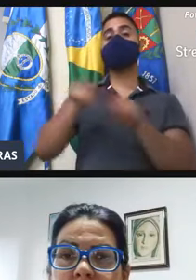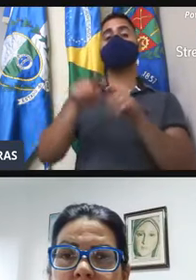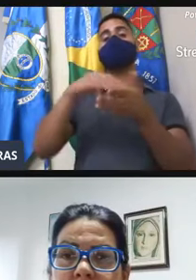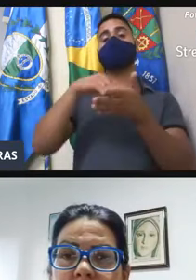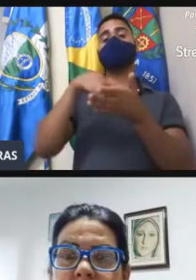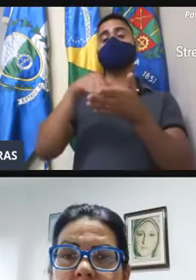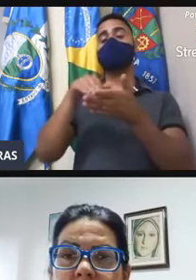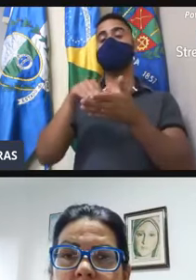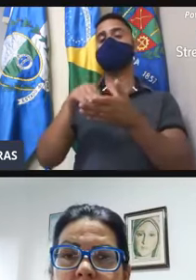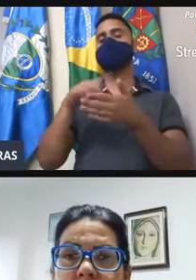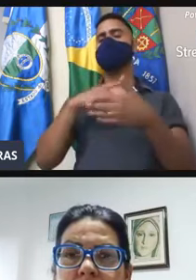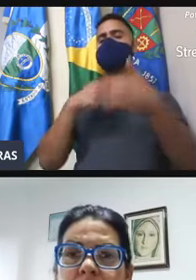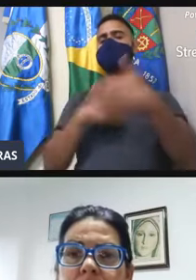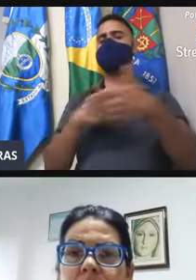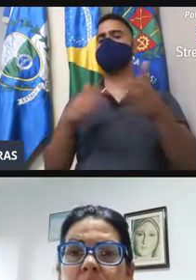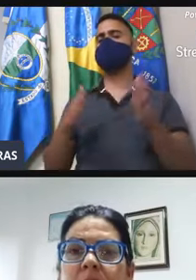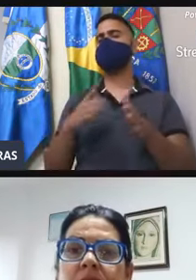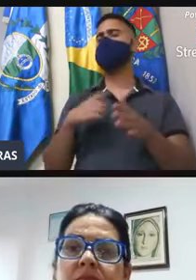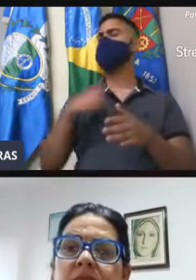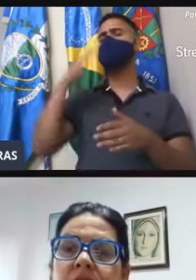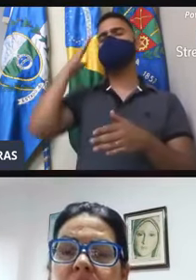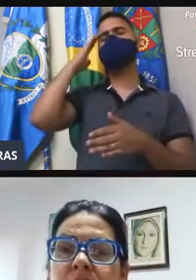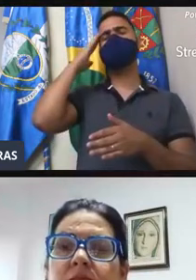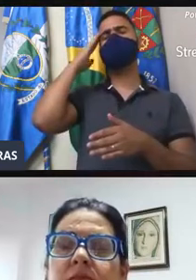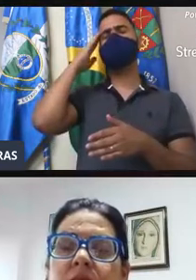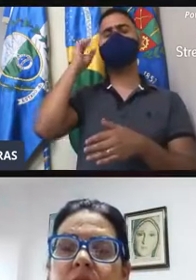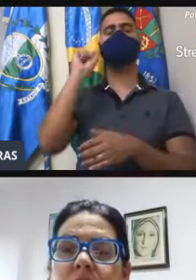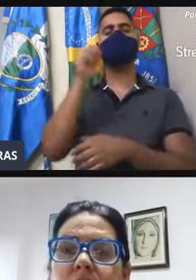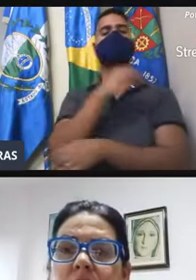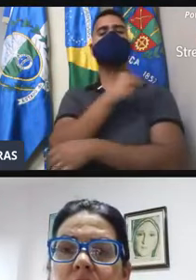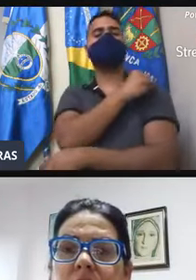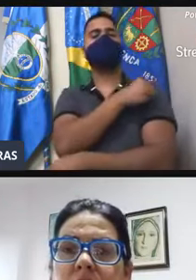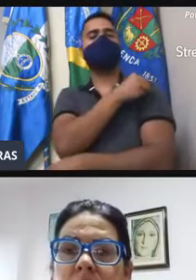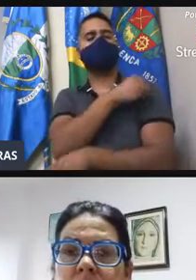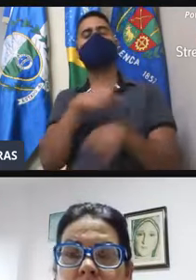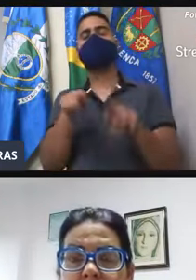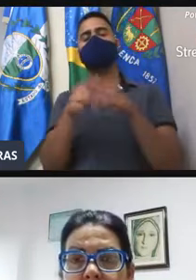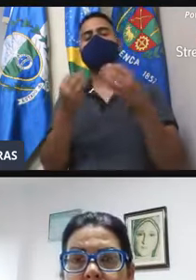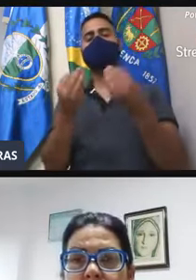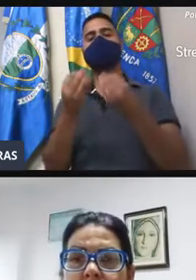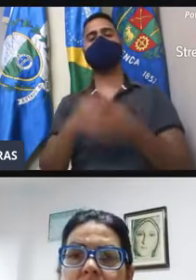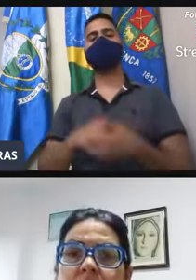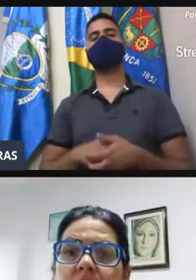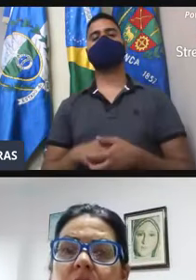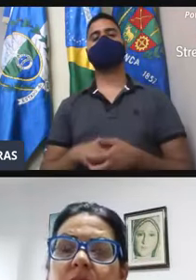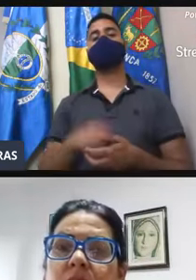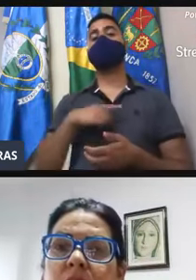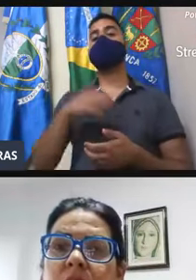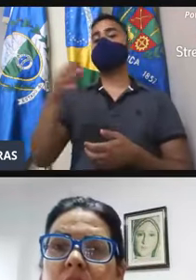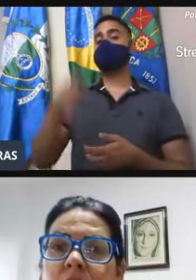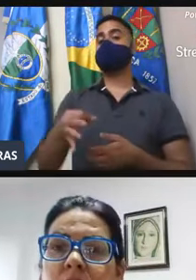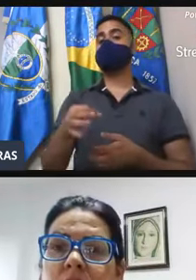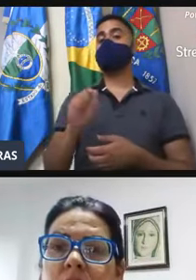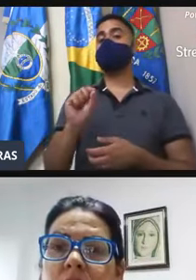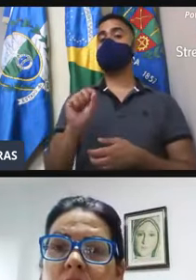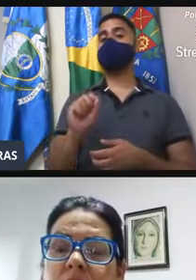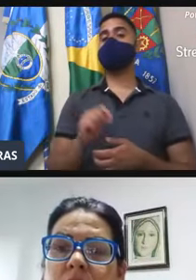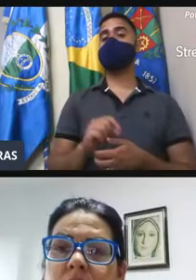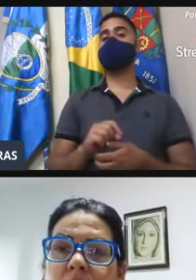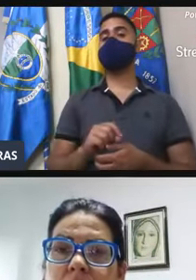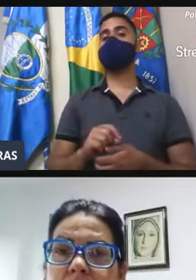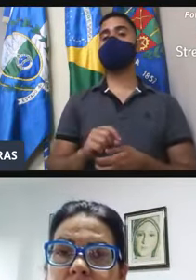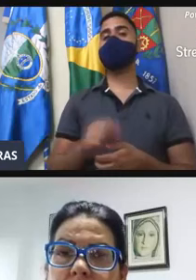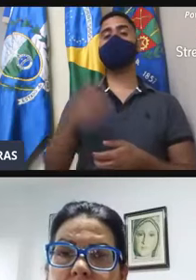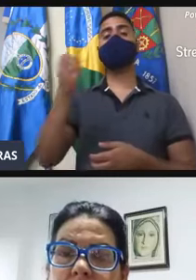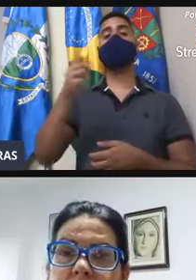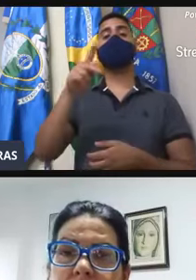Social, cesta básica, se eu não me engano, álcool em gel. E tenho certeza que a doação do laticínio Porto Alegre,